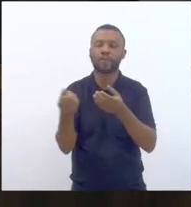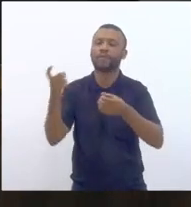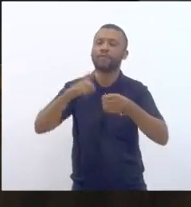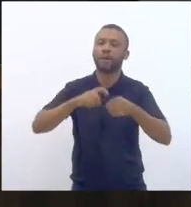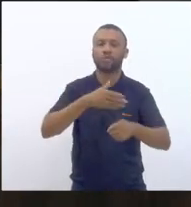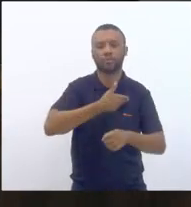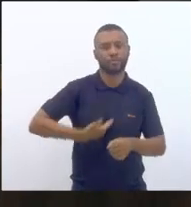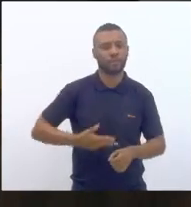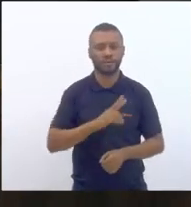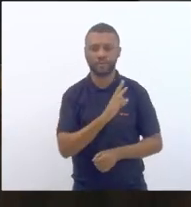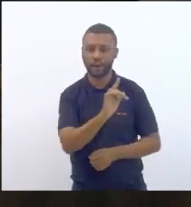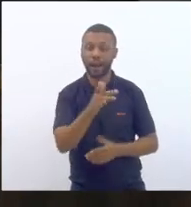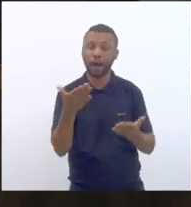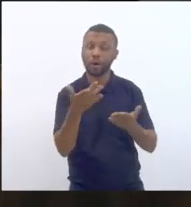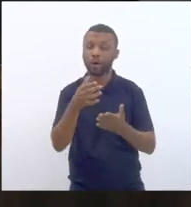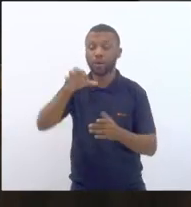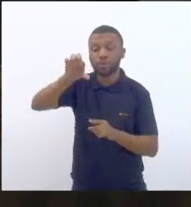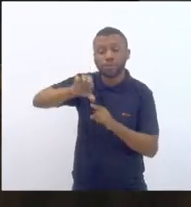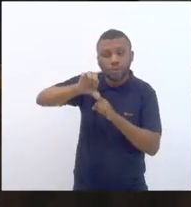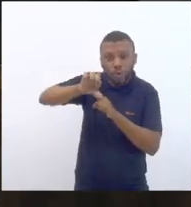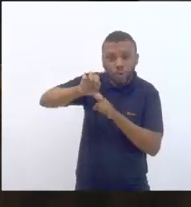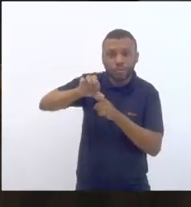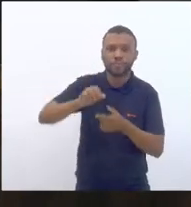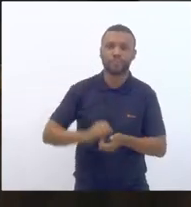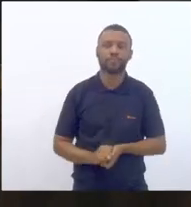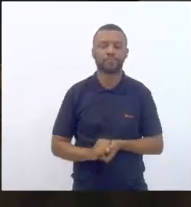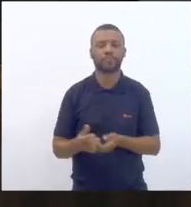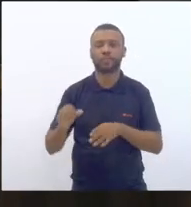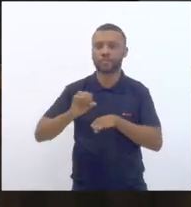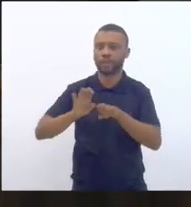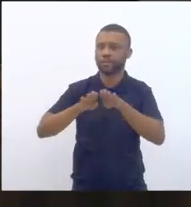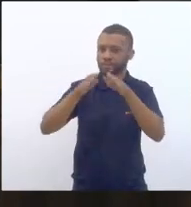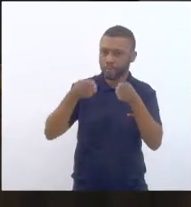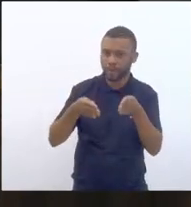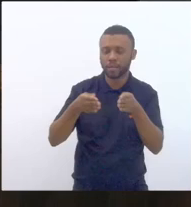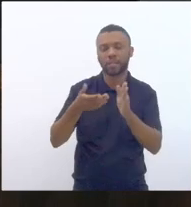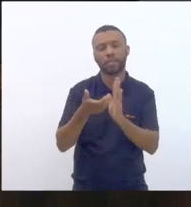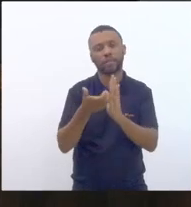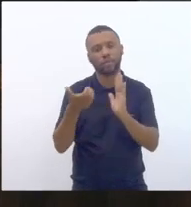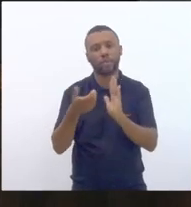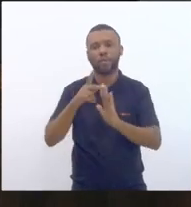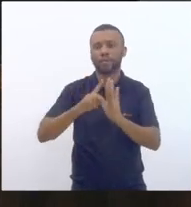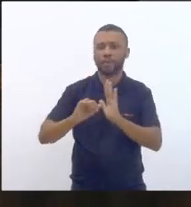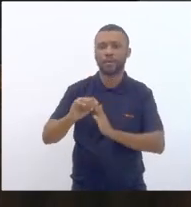governo. Vamos ao nono. Há sobre a mesa de requerimento de destaque ao projeto de lei